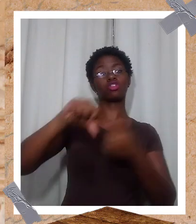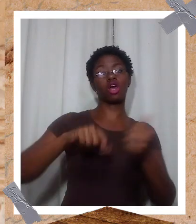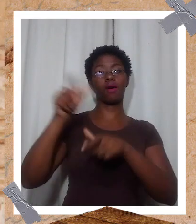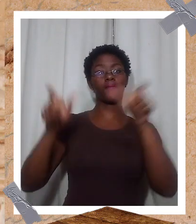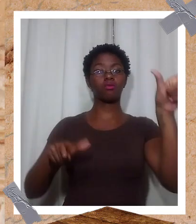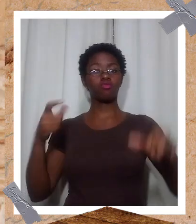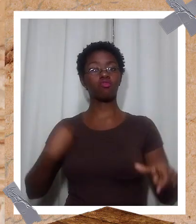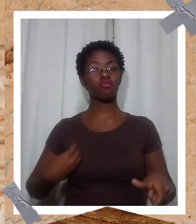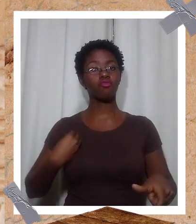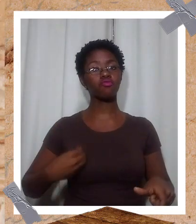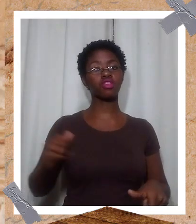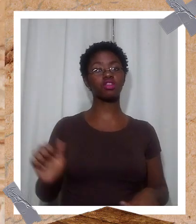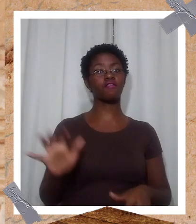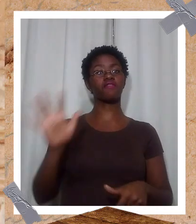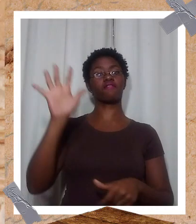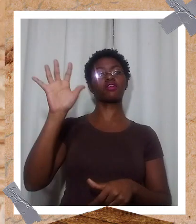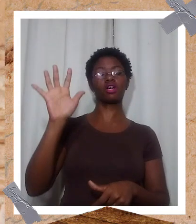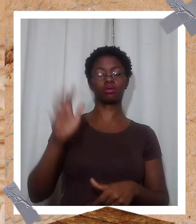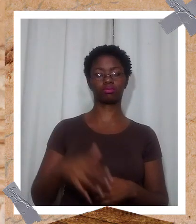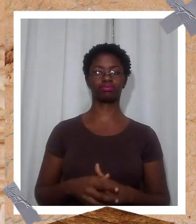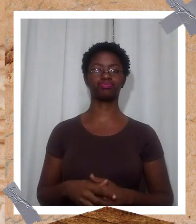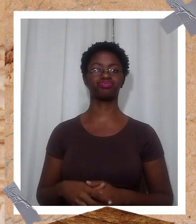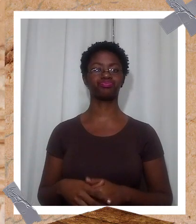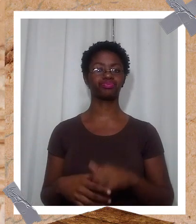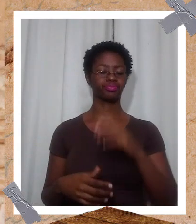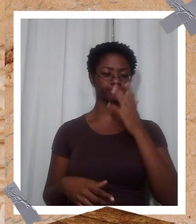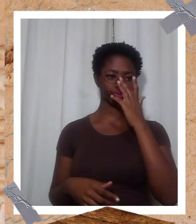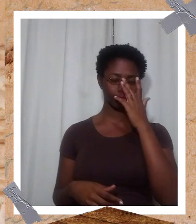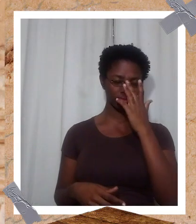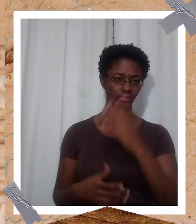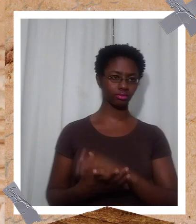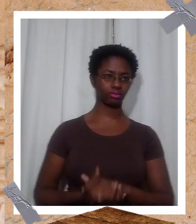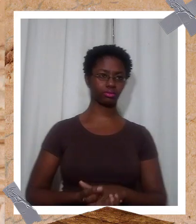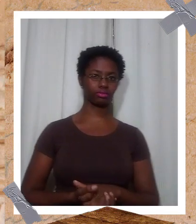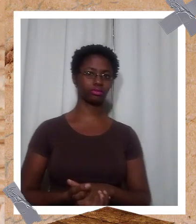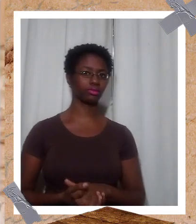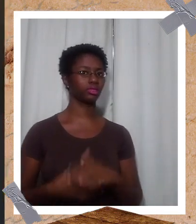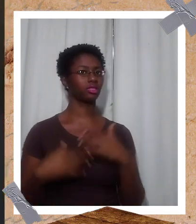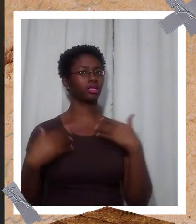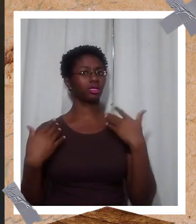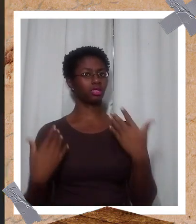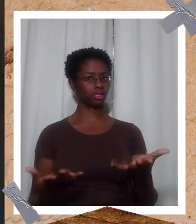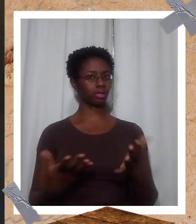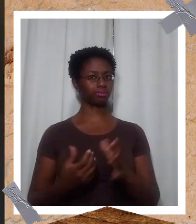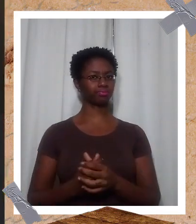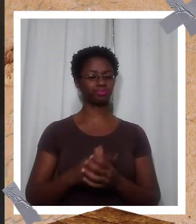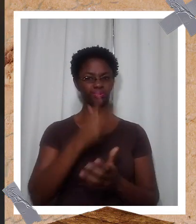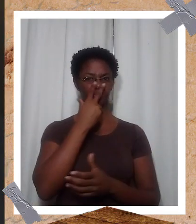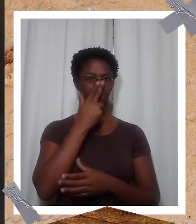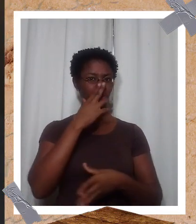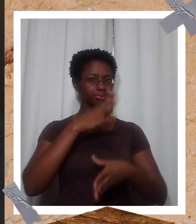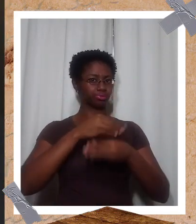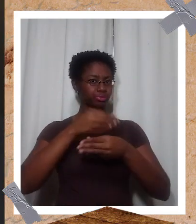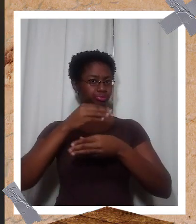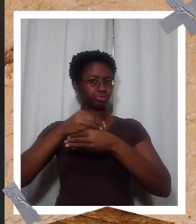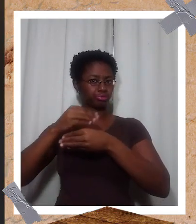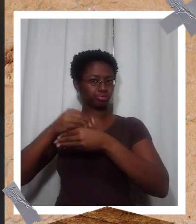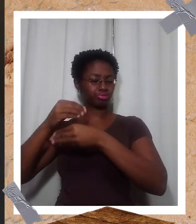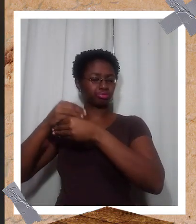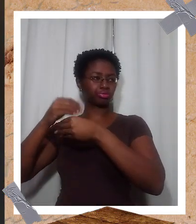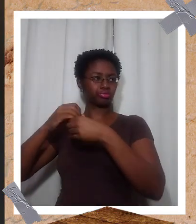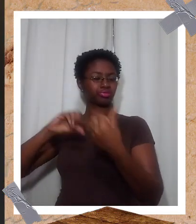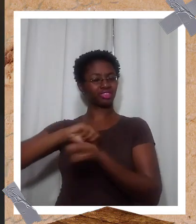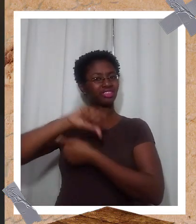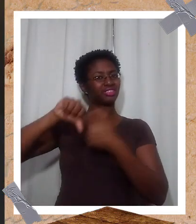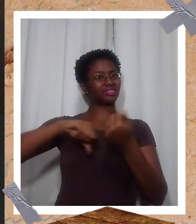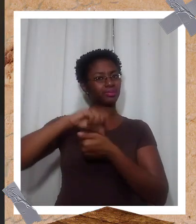e marginalizadas? É toda uma construção, assim, essa minha trajetória, né, que